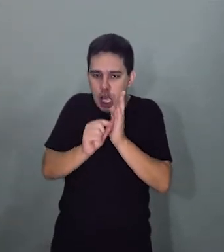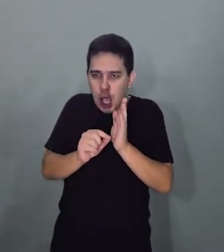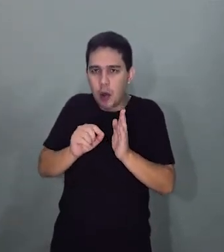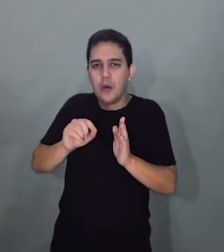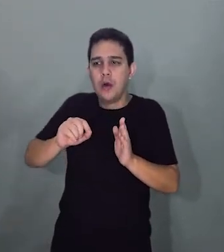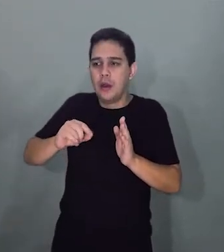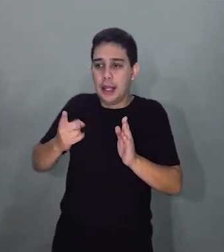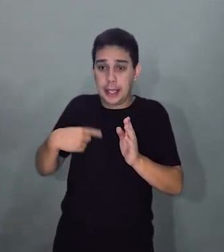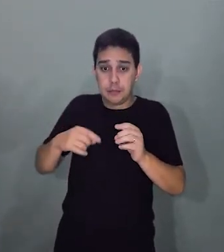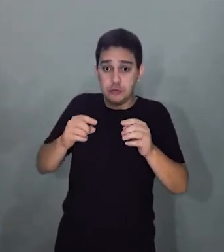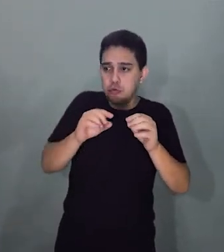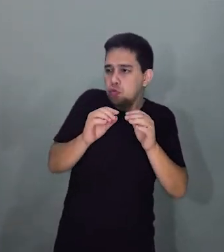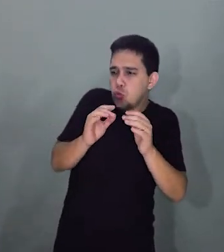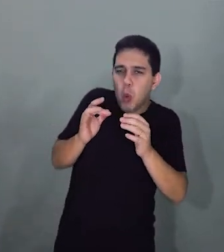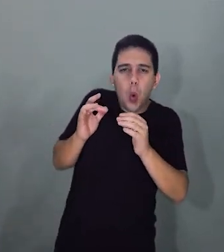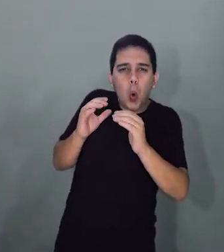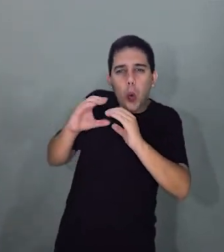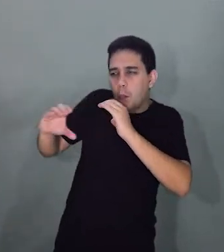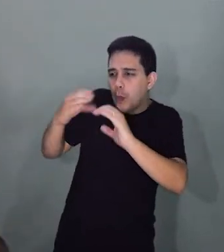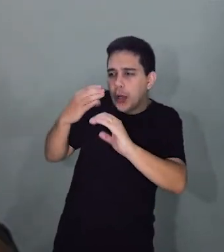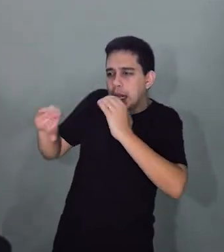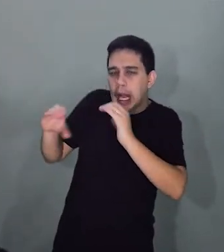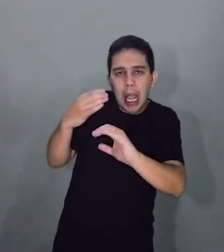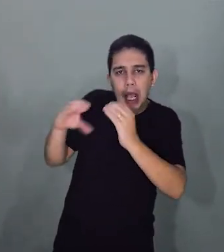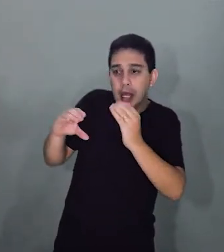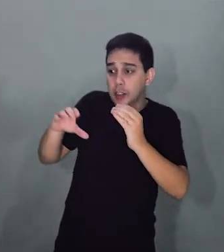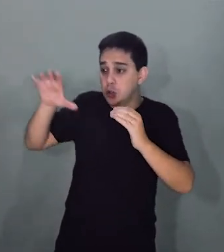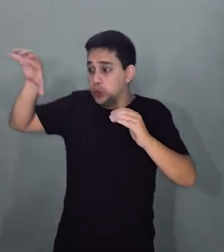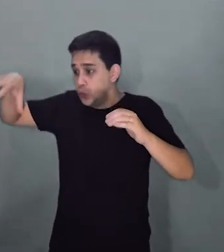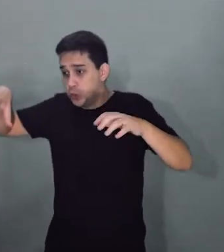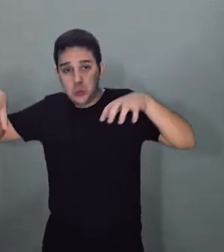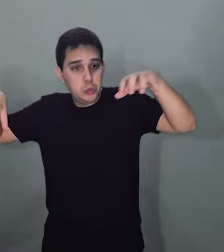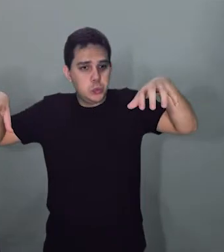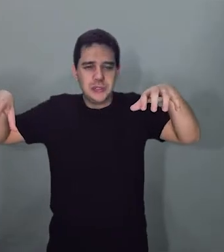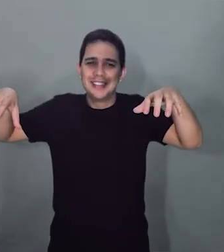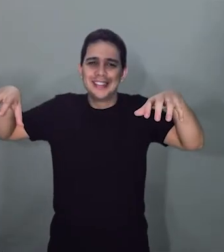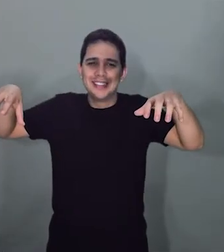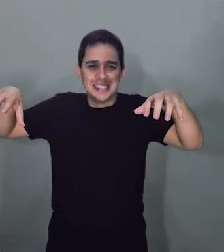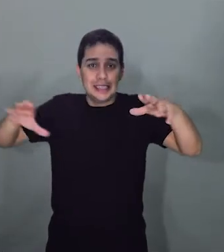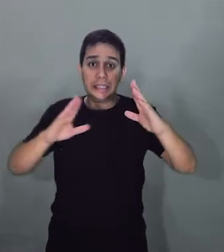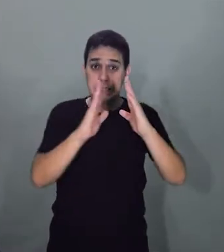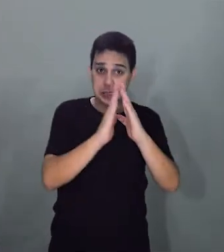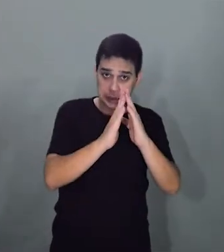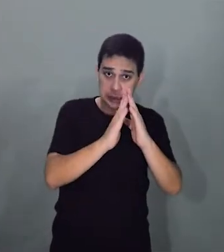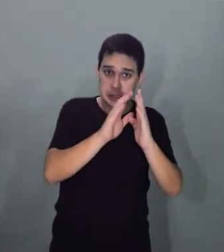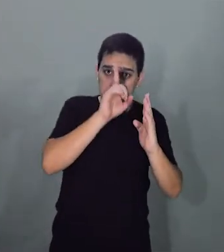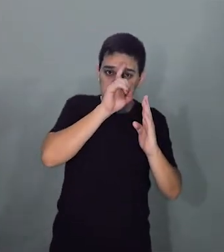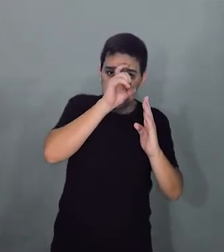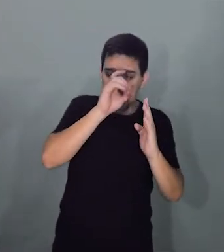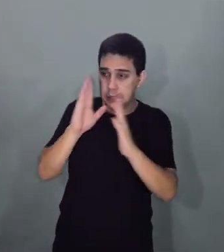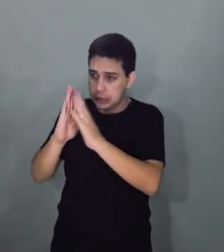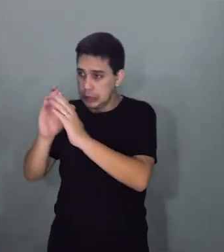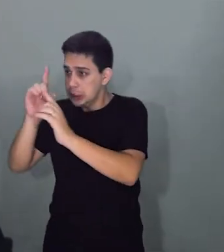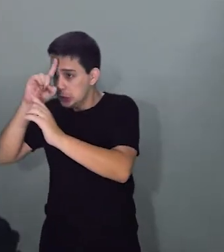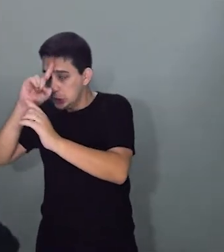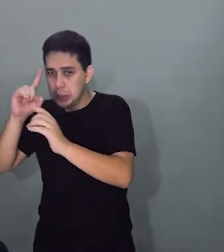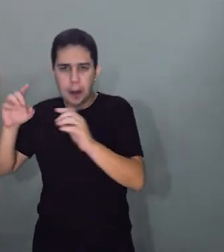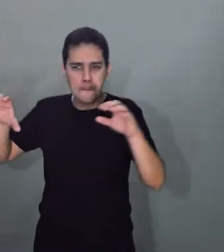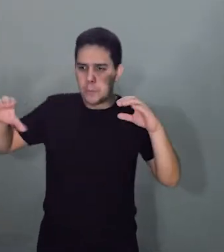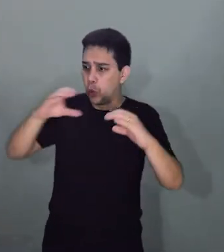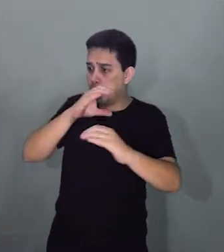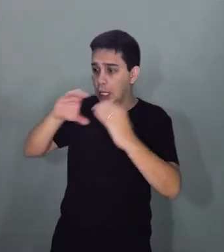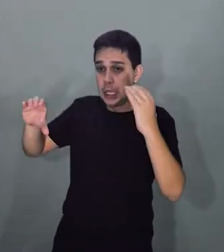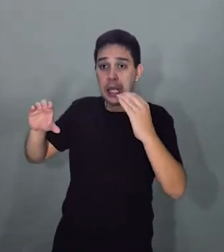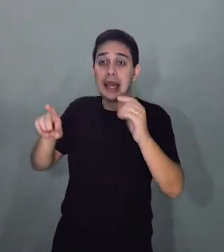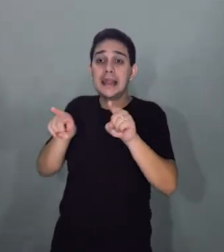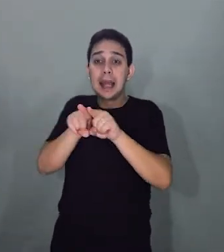as 2 maternidades e esses 2 cartórios com o MP, com a Coesub. A gente recebe esses dados,